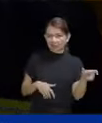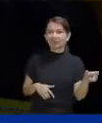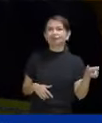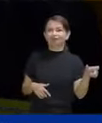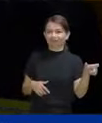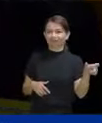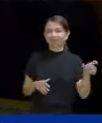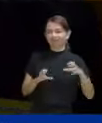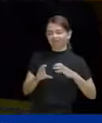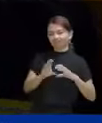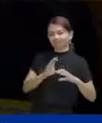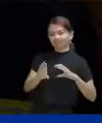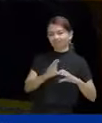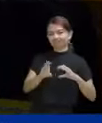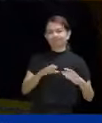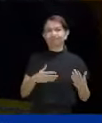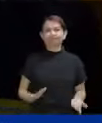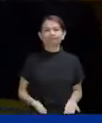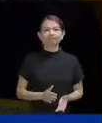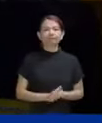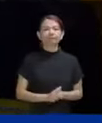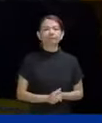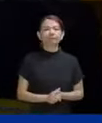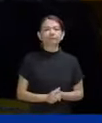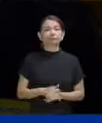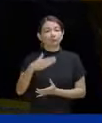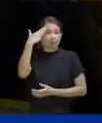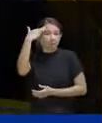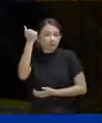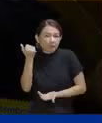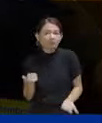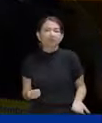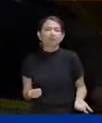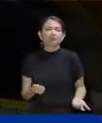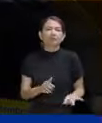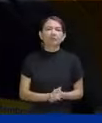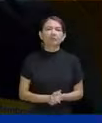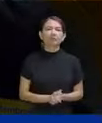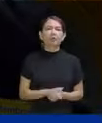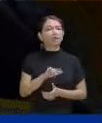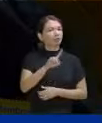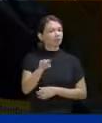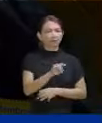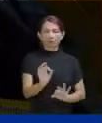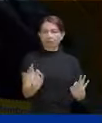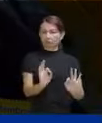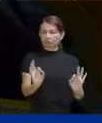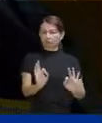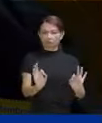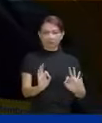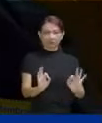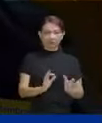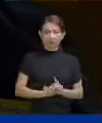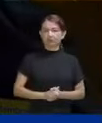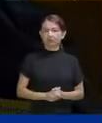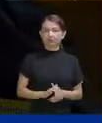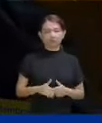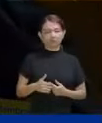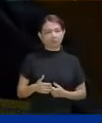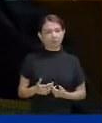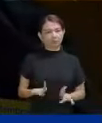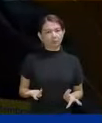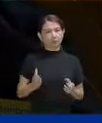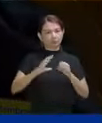constituídos para dar-lhe ciência, não é a nulidade a ser sanada por nós